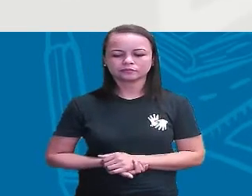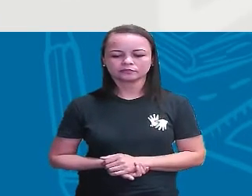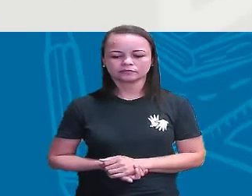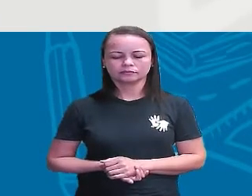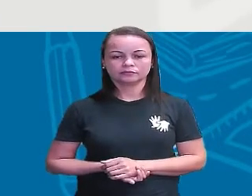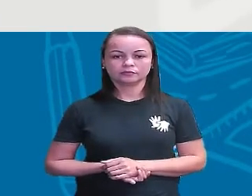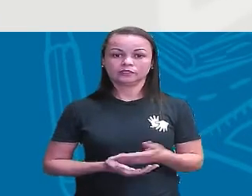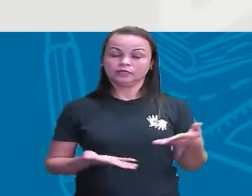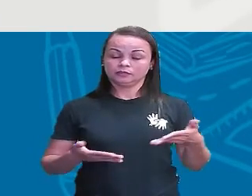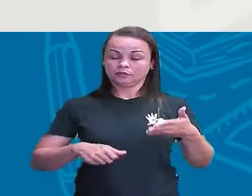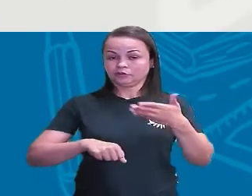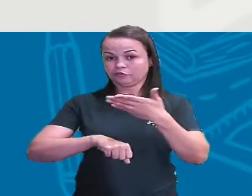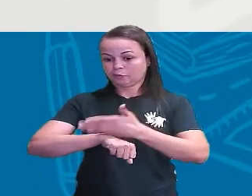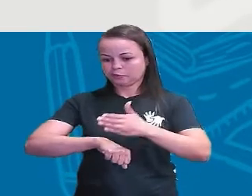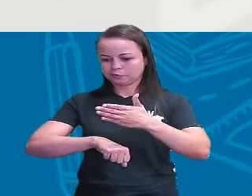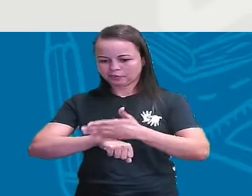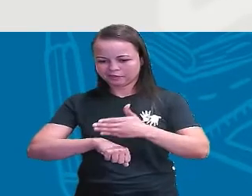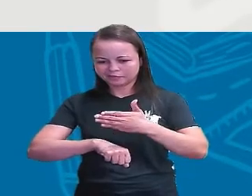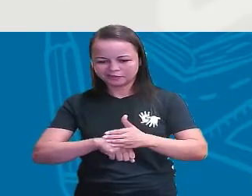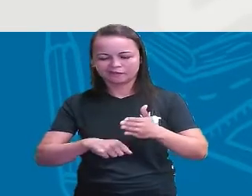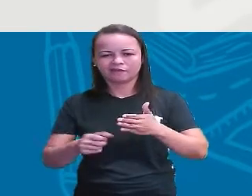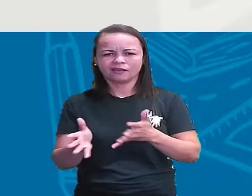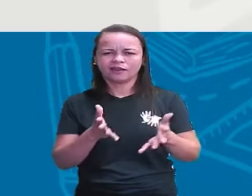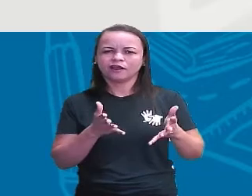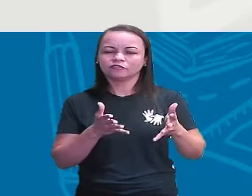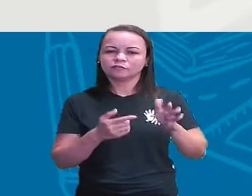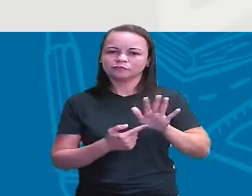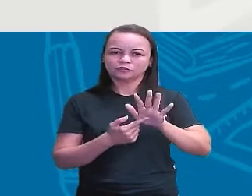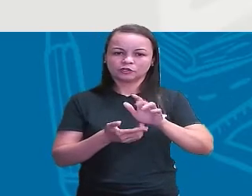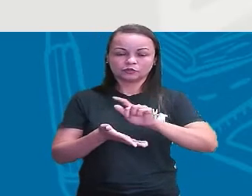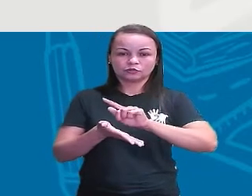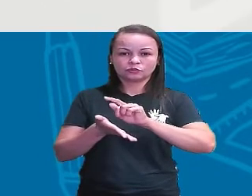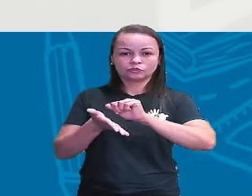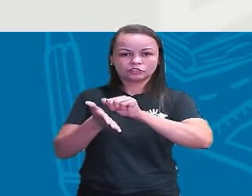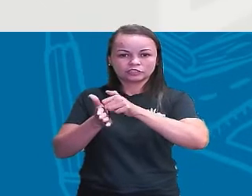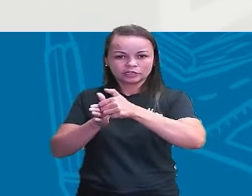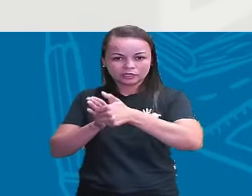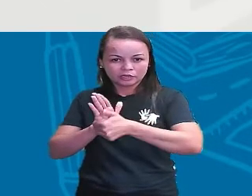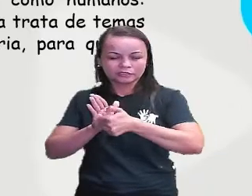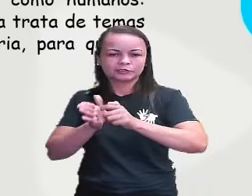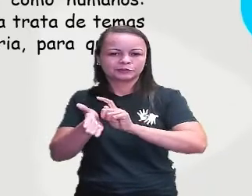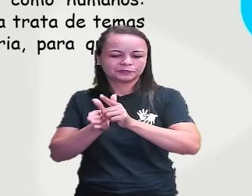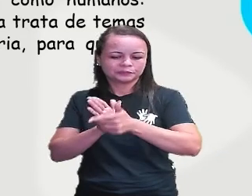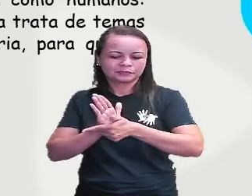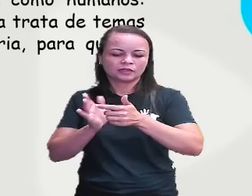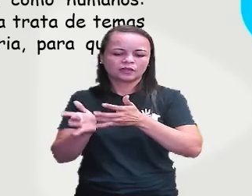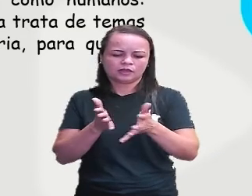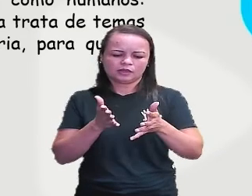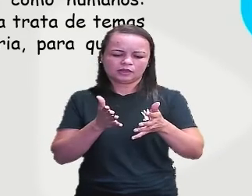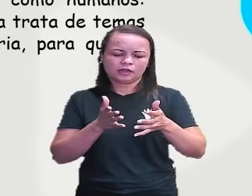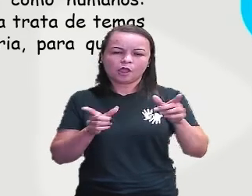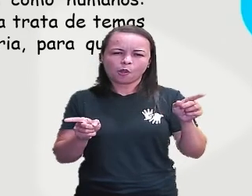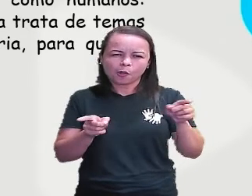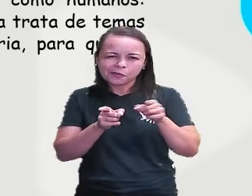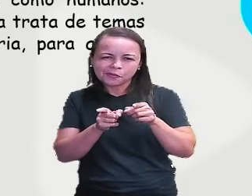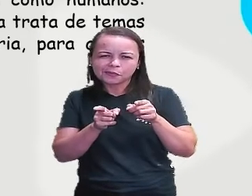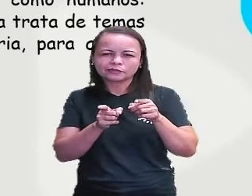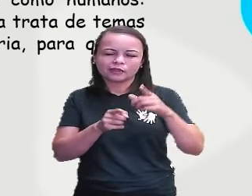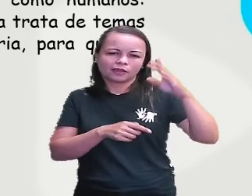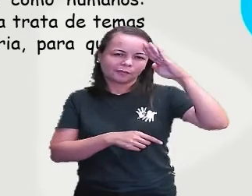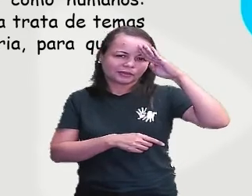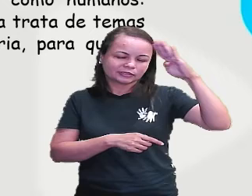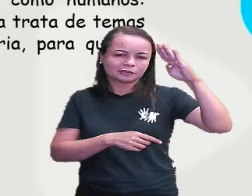Então vamos praticar um pouquinho, né? Trouxe aqui o gênero textual fábula. Então a fábula é uma narrativa curta que tem como